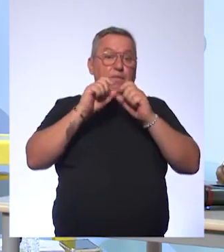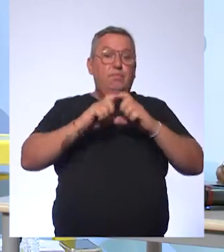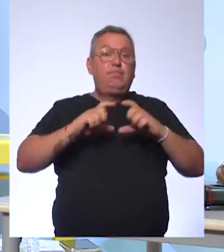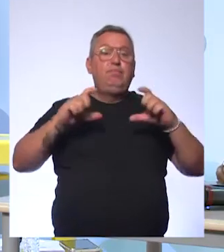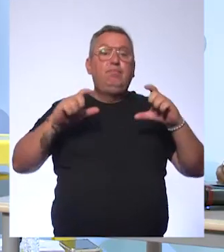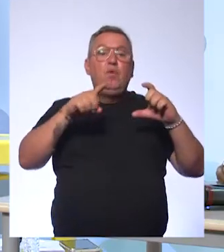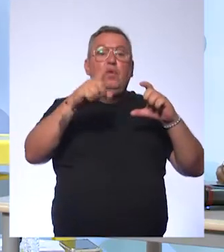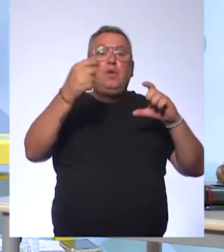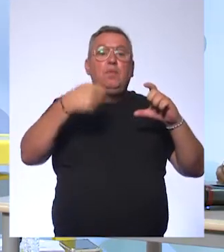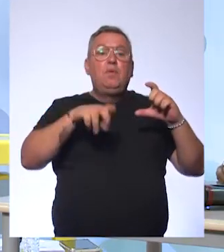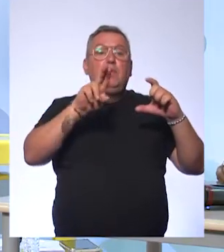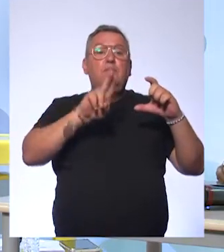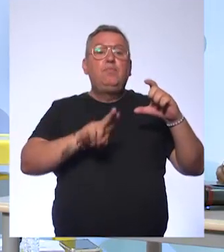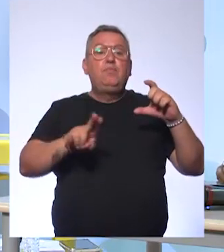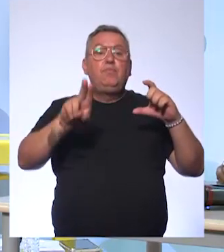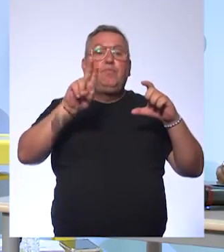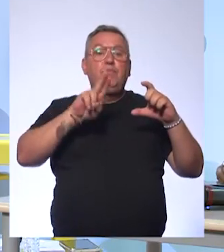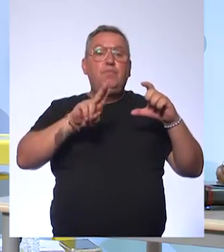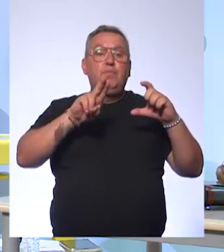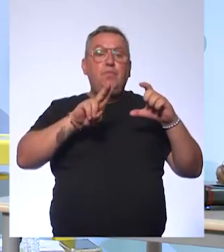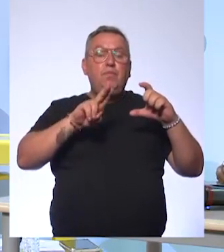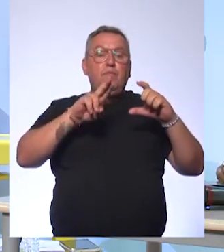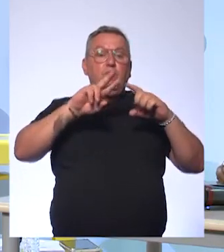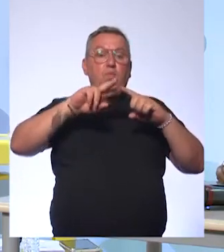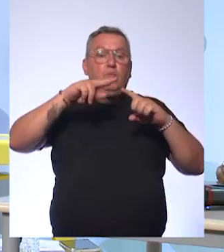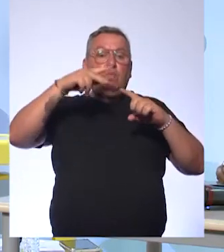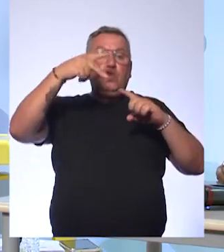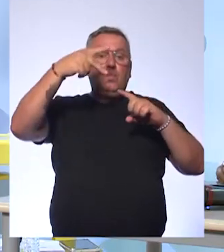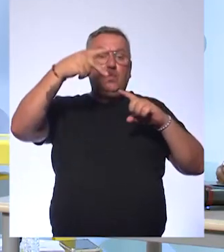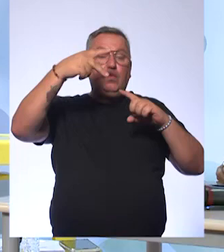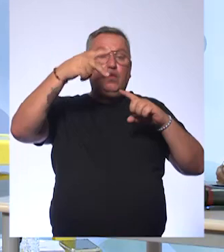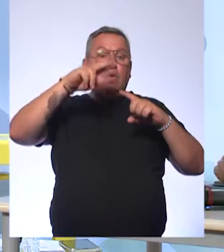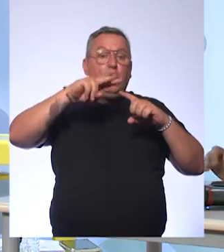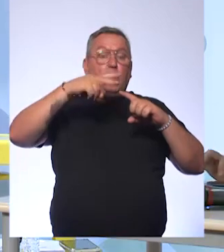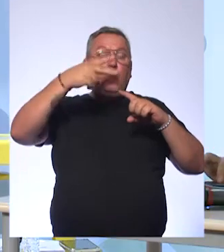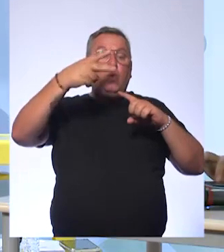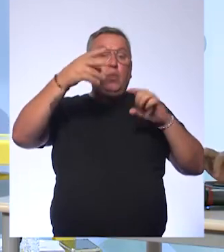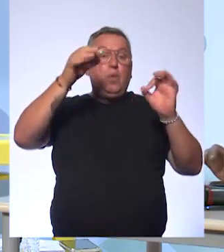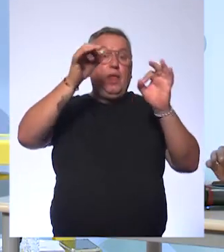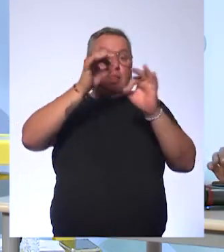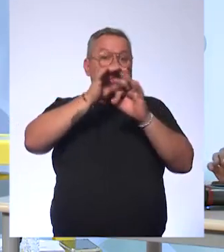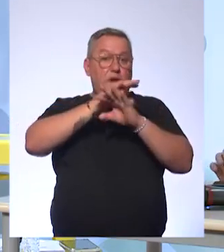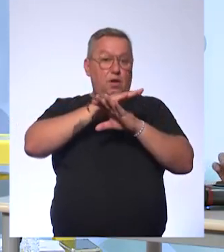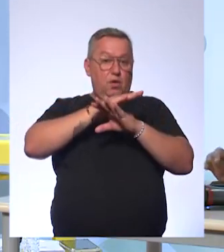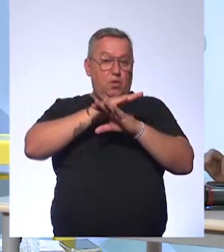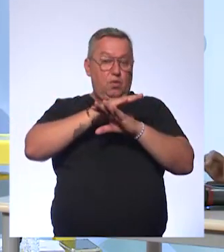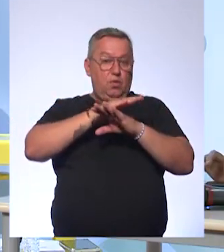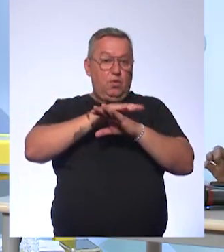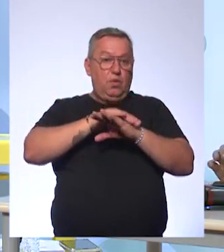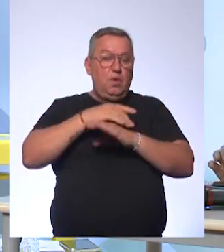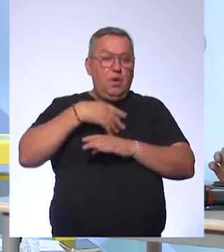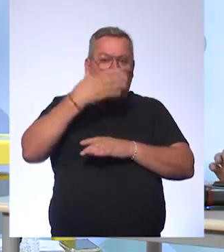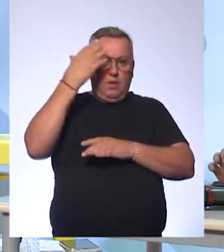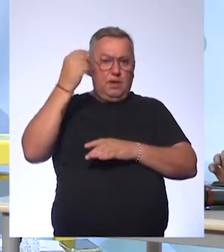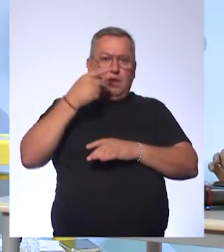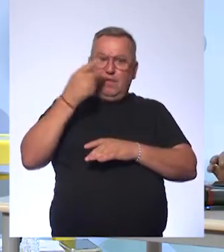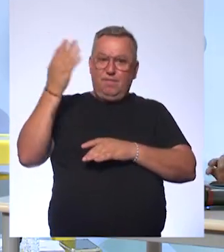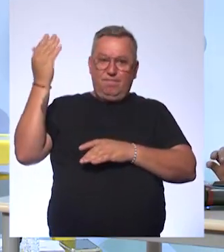você precisa utilizar o coeficiente, o número inteiro, ok? Eu esqueci de falar lá